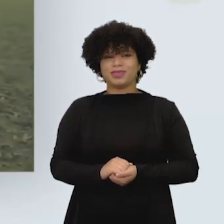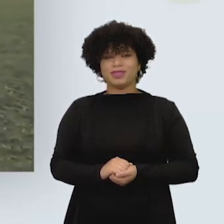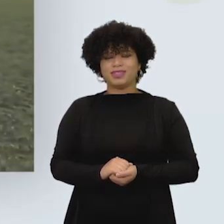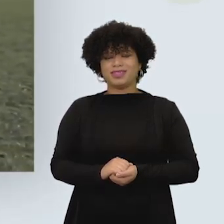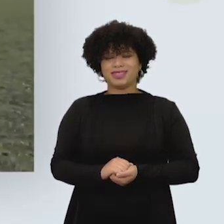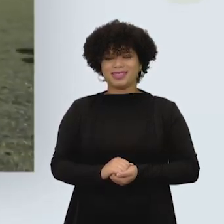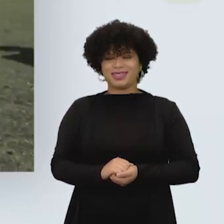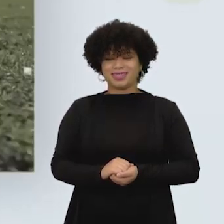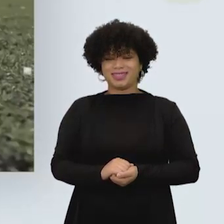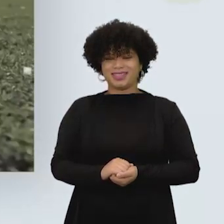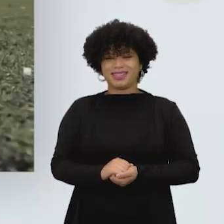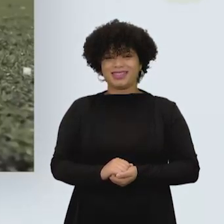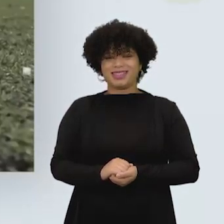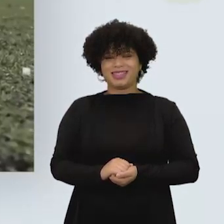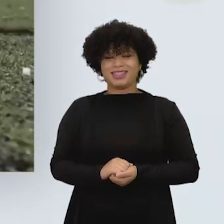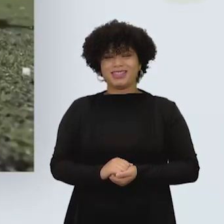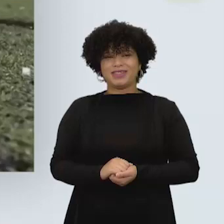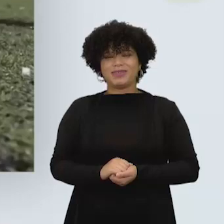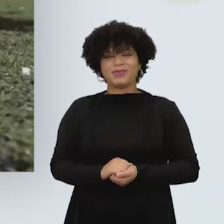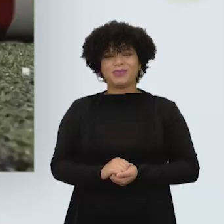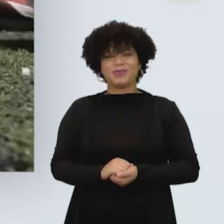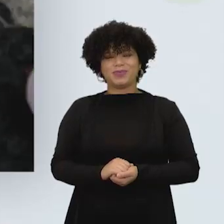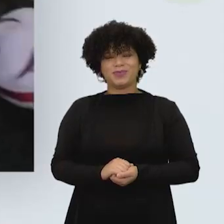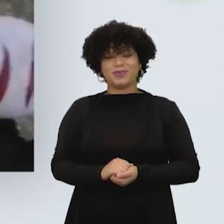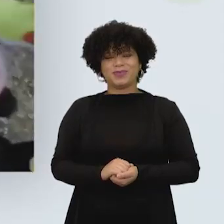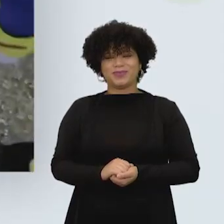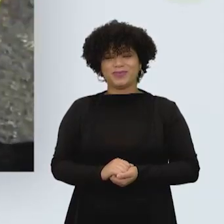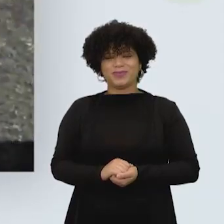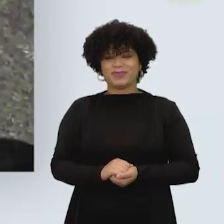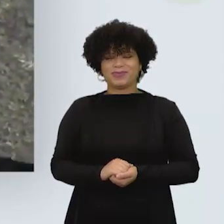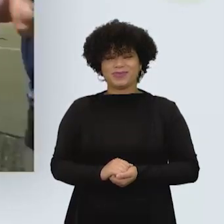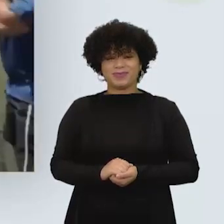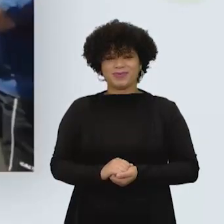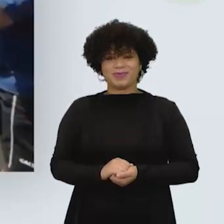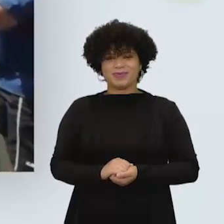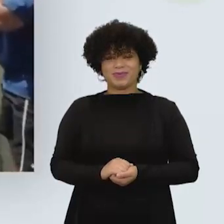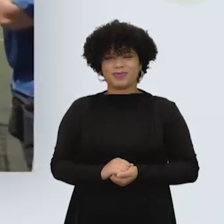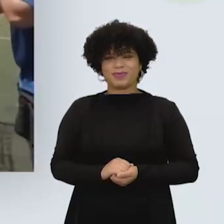Vamos ganhar hoje, hein, galera? Tá valendo o jogo dessa vez.